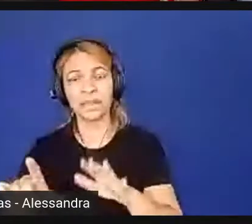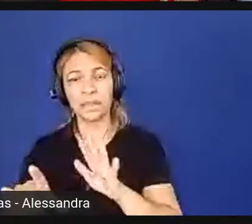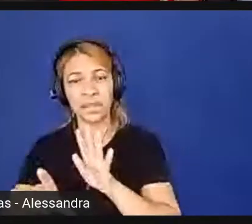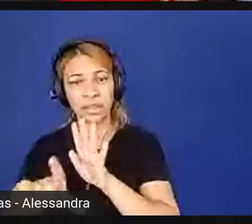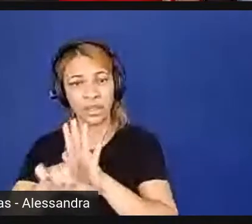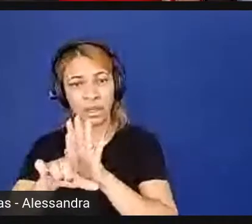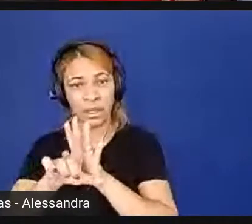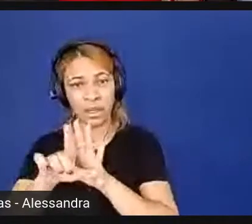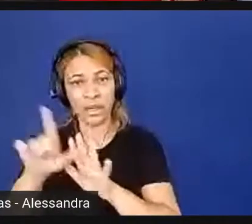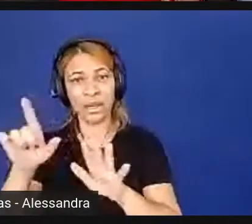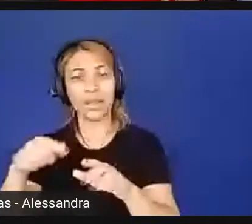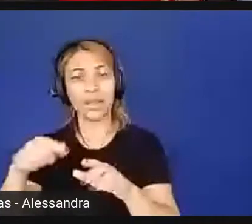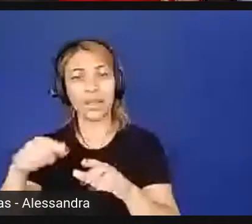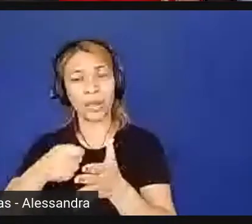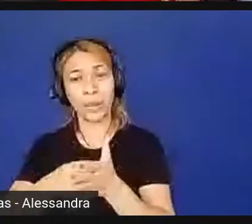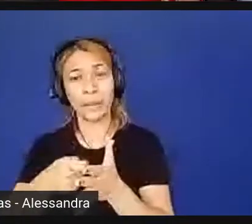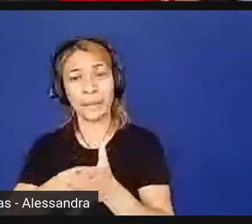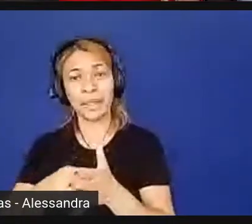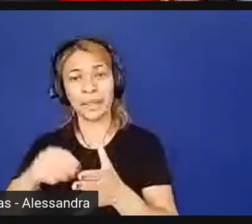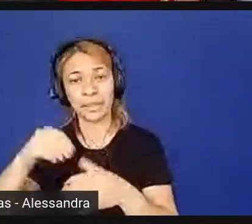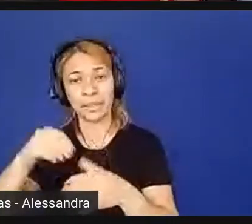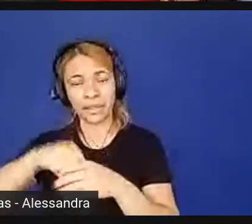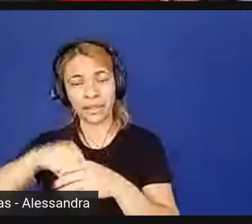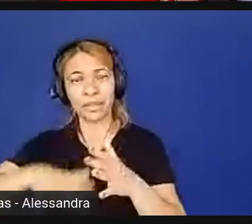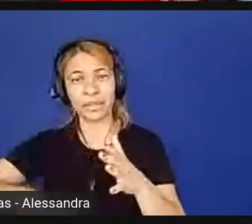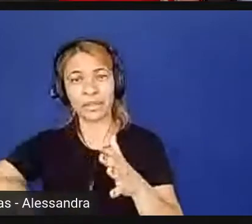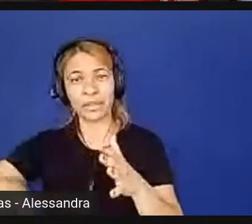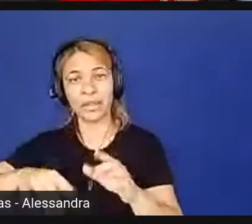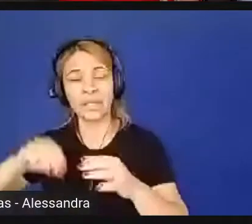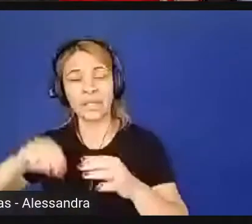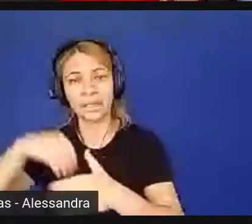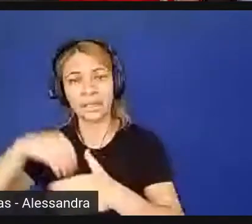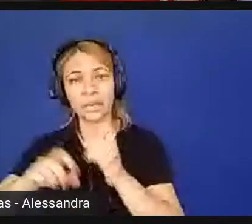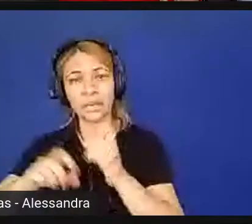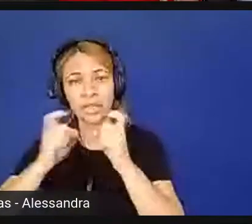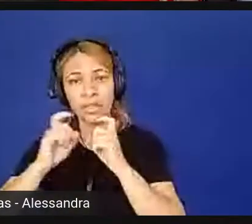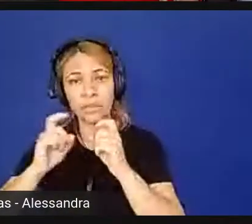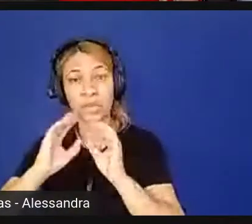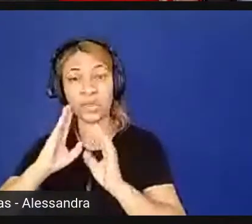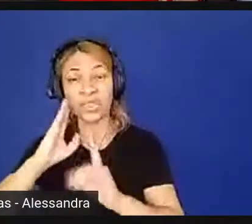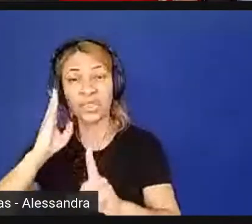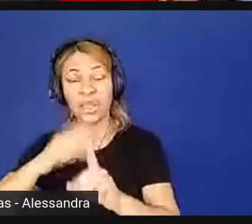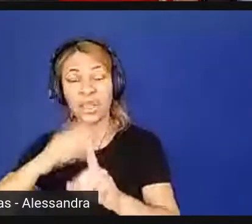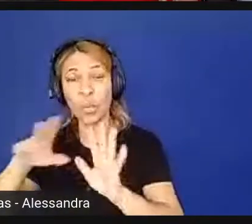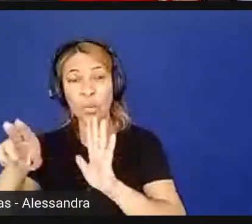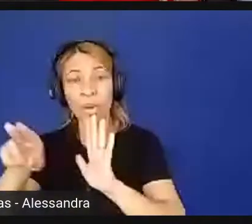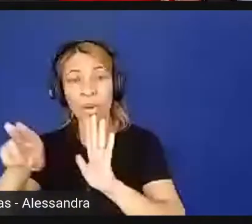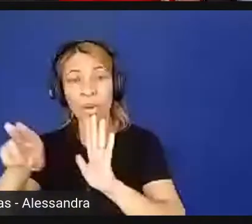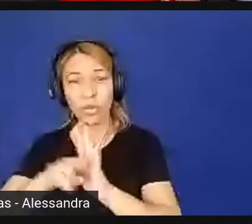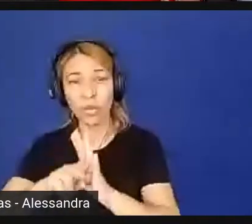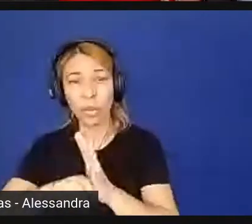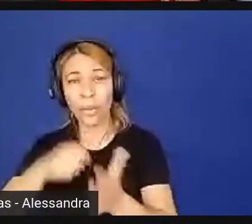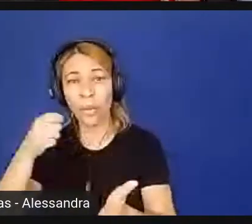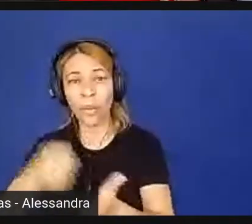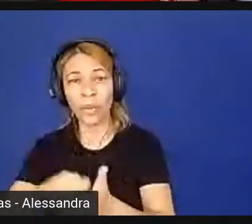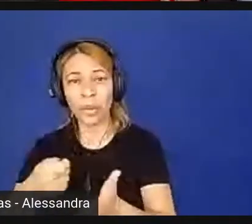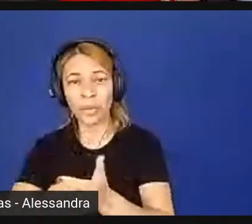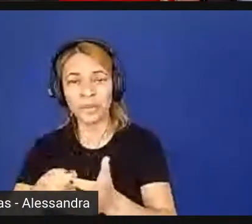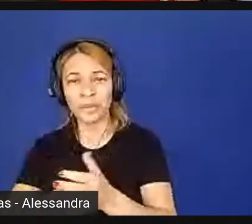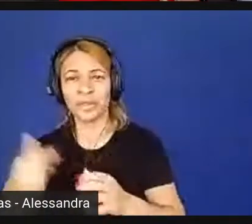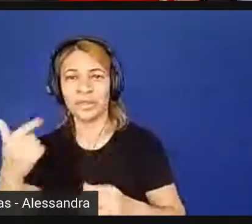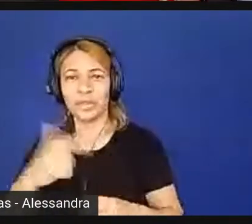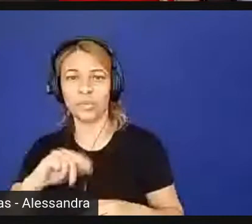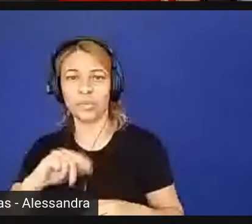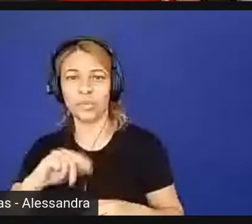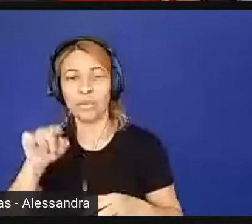obriga nessas entidades. Na administração direta, não há qualquer norma obrigando a adoção de compliance. Então, vocês